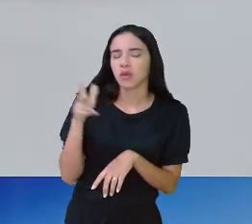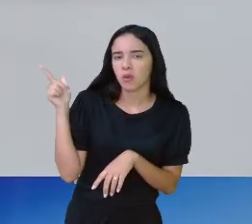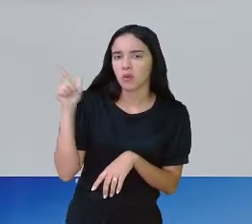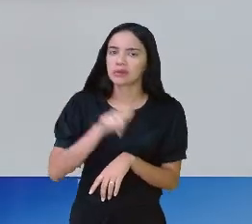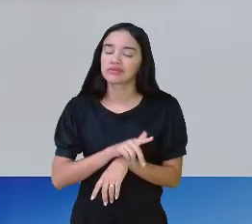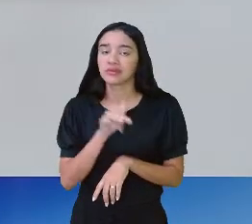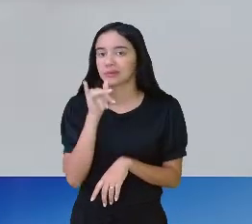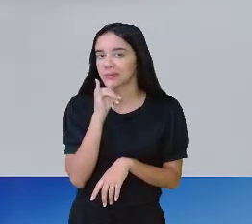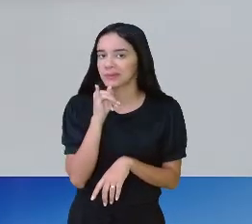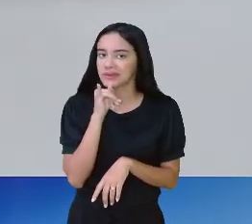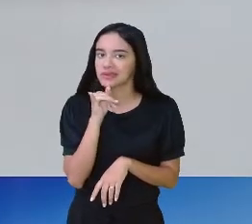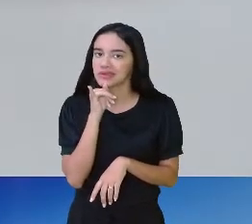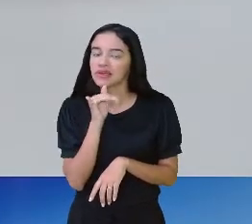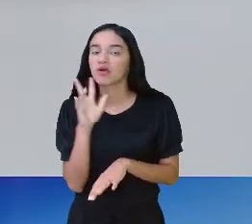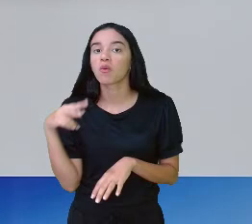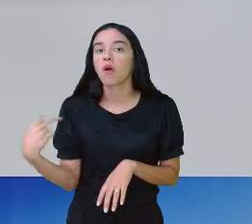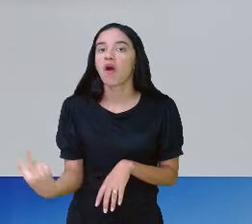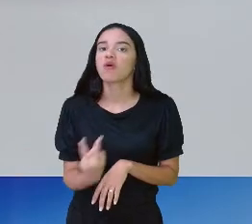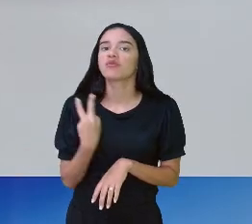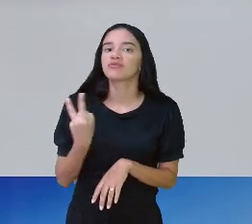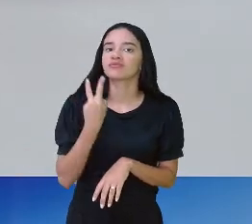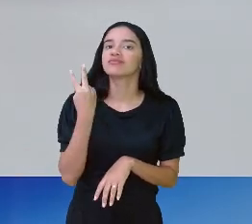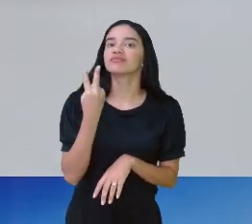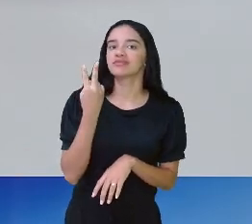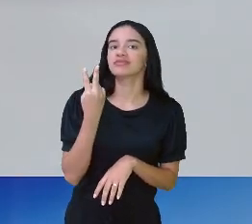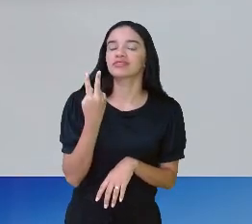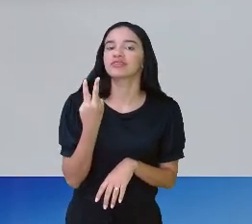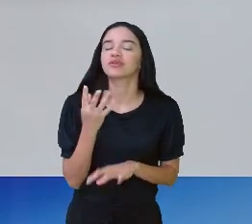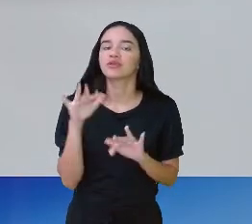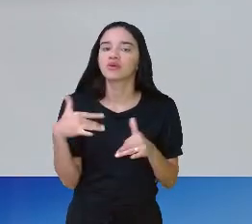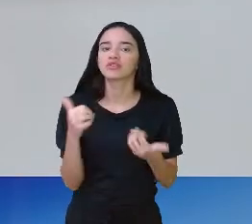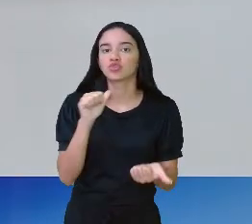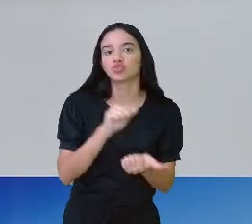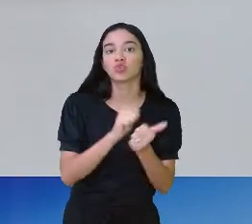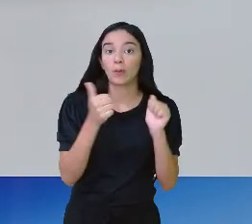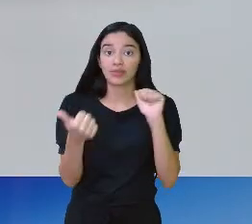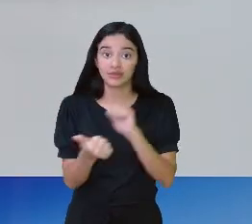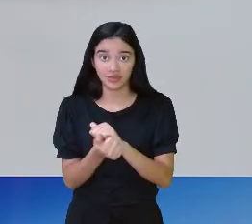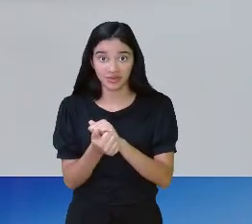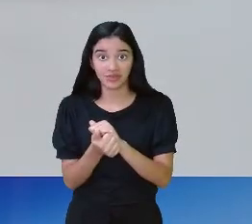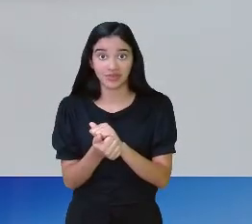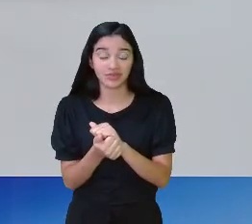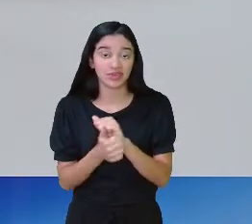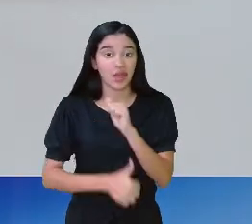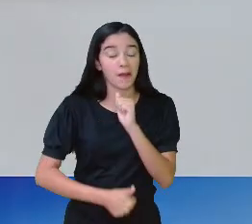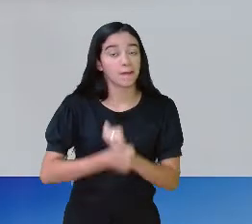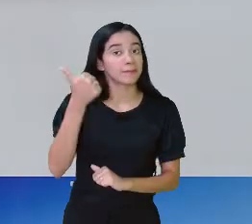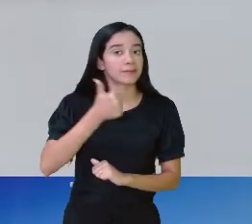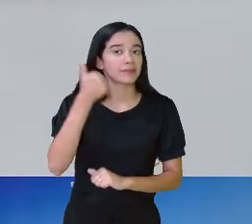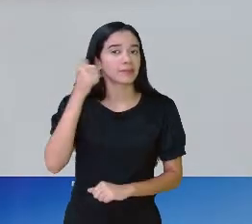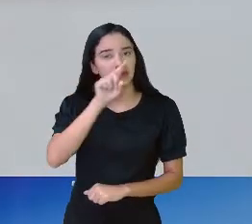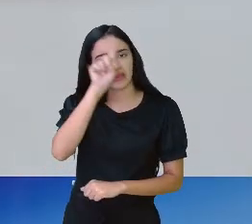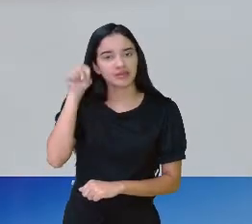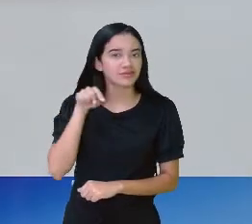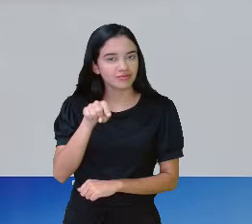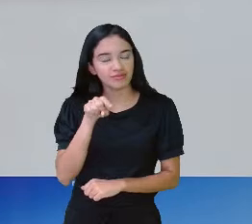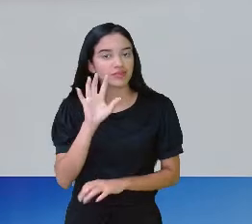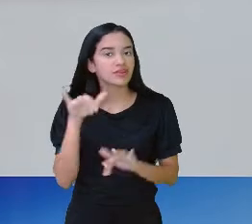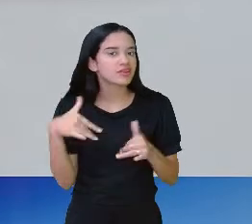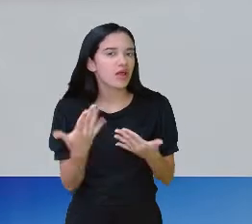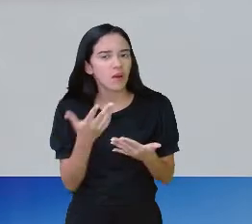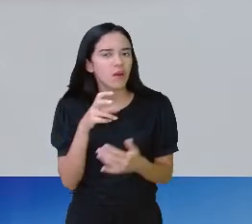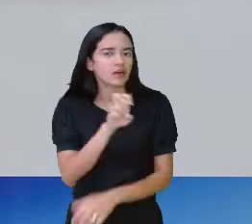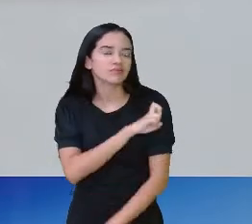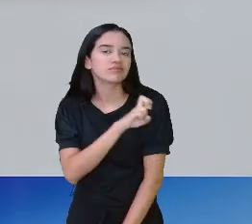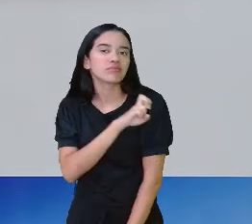por exemplo, qual é o valor que eu colocaria aqui, substituindo essa primeira interrogação? E aí, quinto ano,